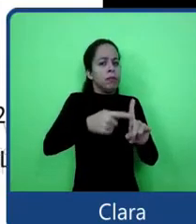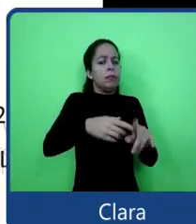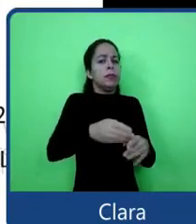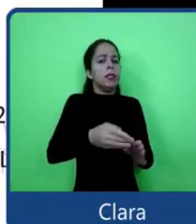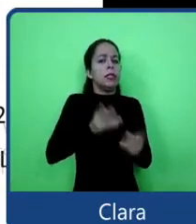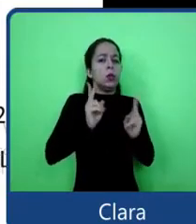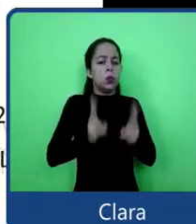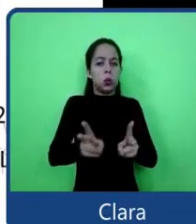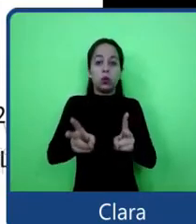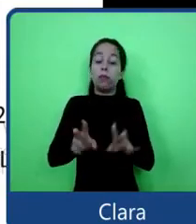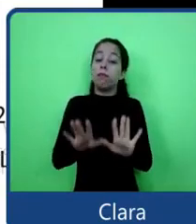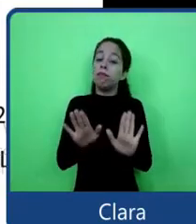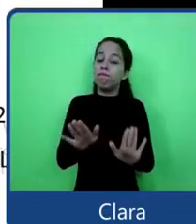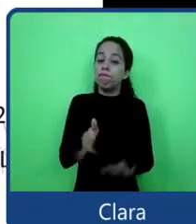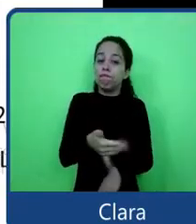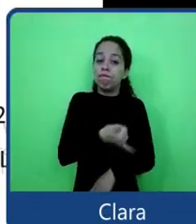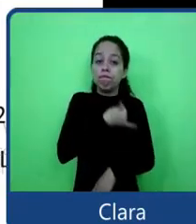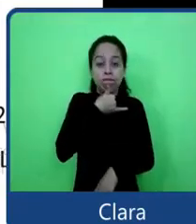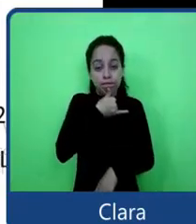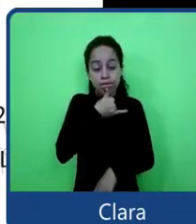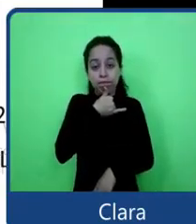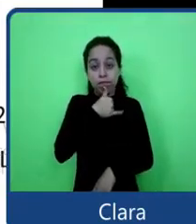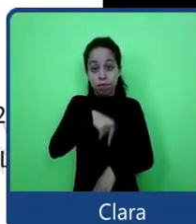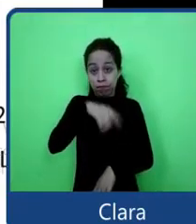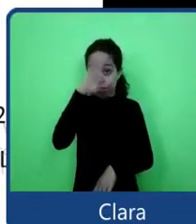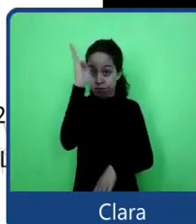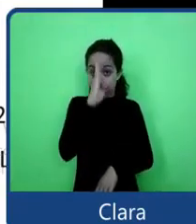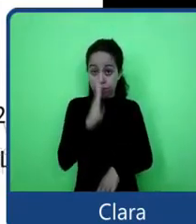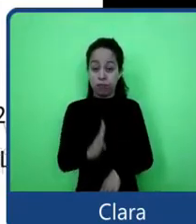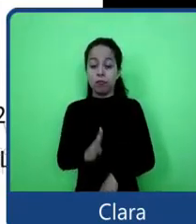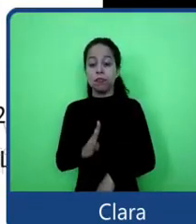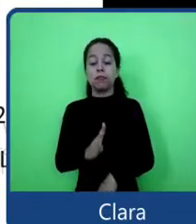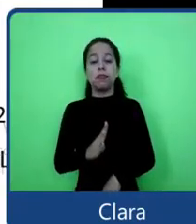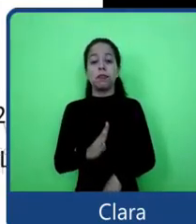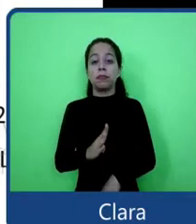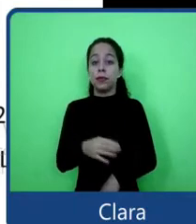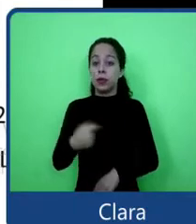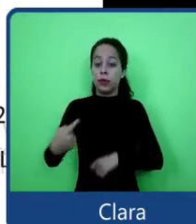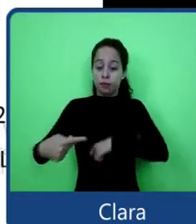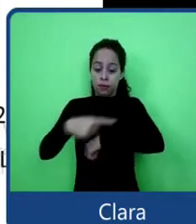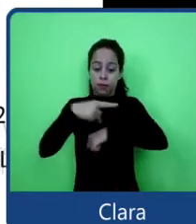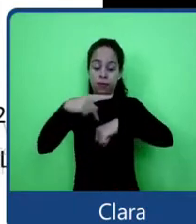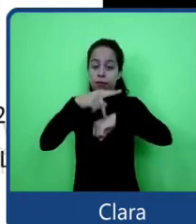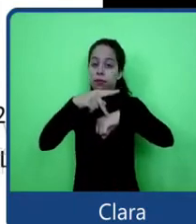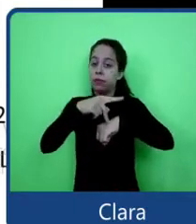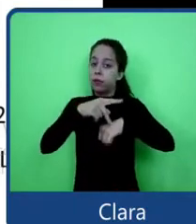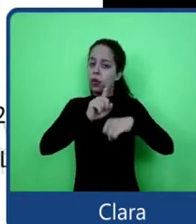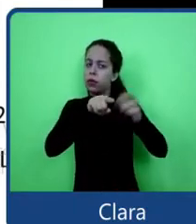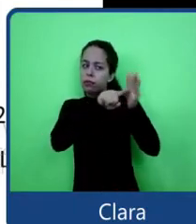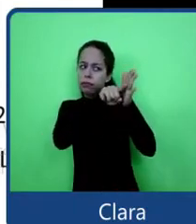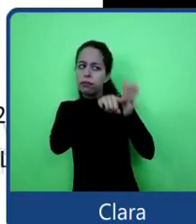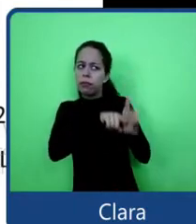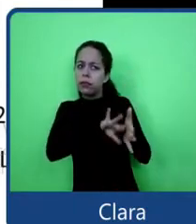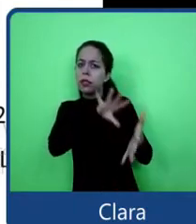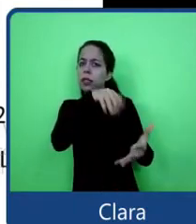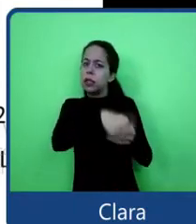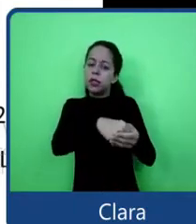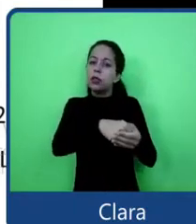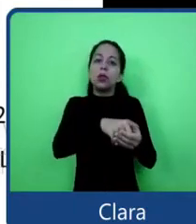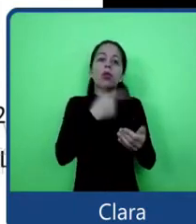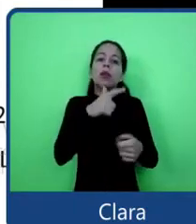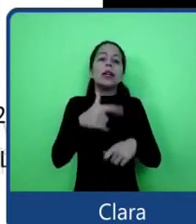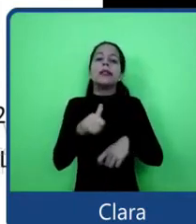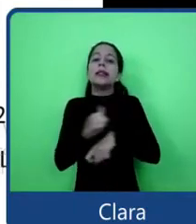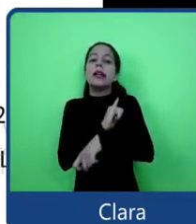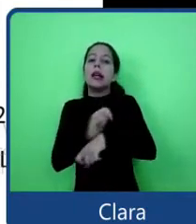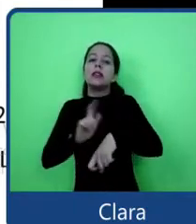Infelizmente, a gente não tem, o Brasil, né, enquanto nação, não apresentou uma estratégia de longo prazo ou